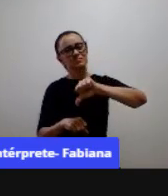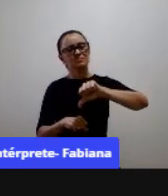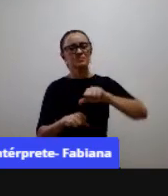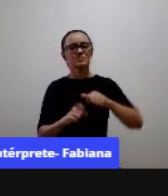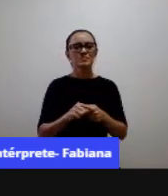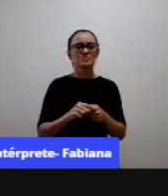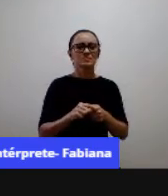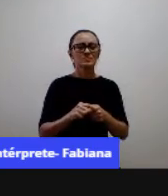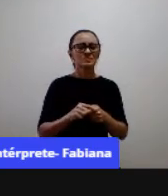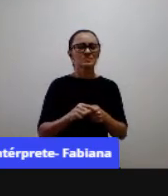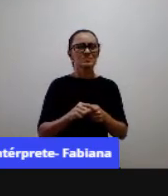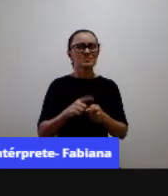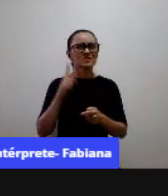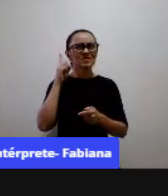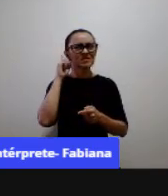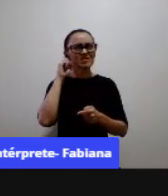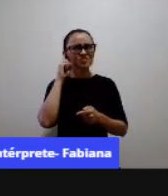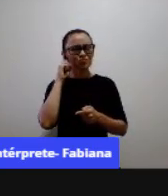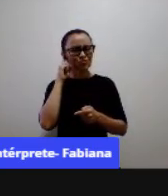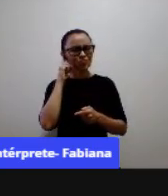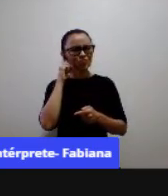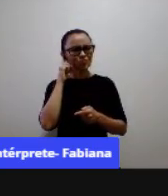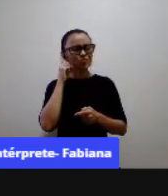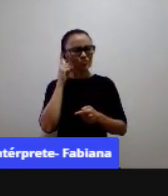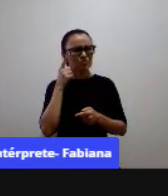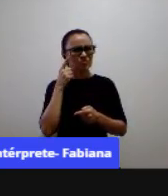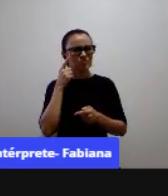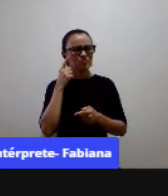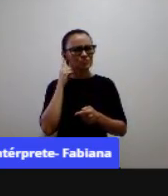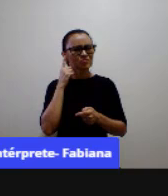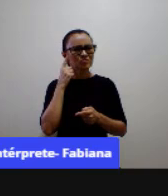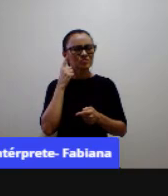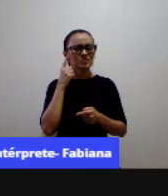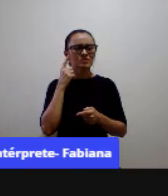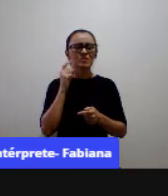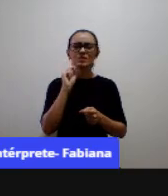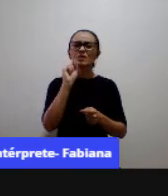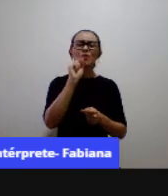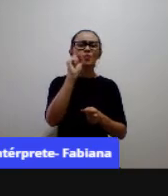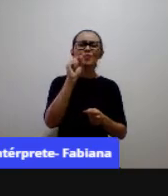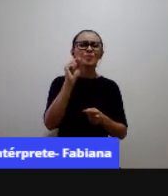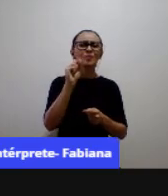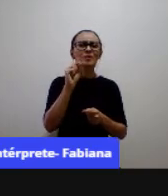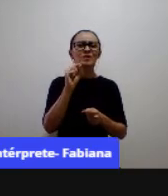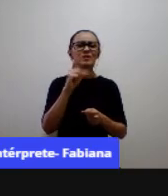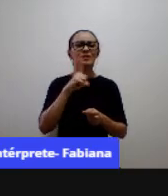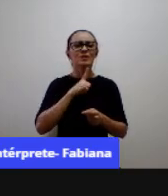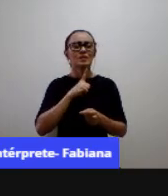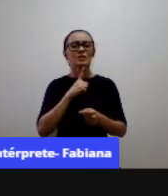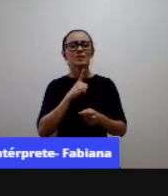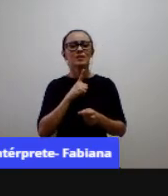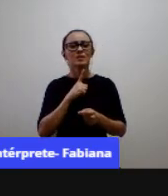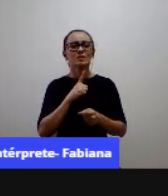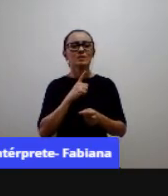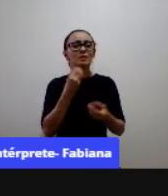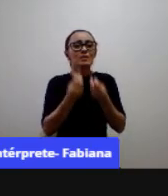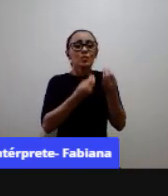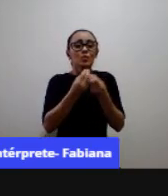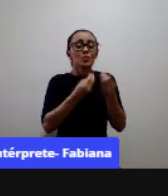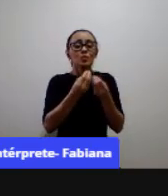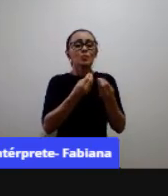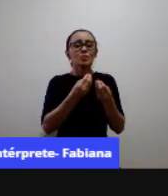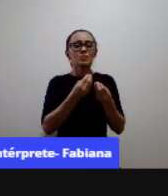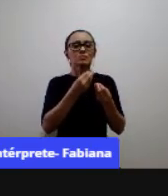deficiência auditiva ou uma outra situação que envolva a questão de outras comorbidades, que você possa, então, ajudá-lo